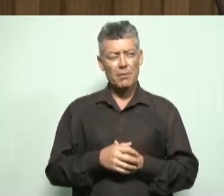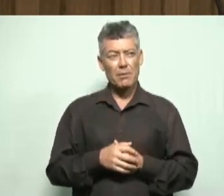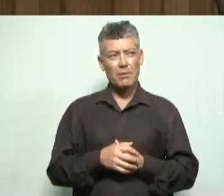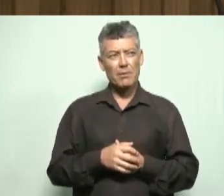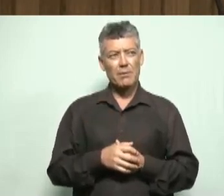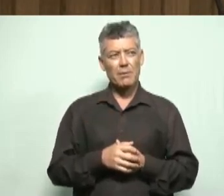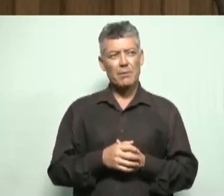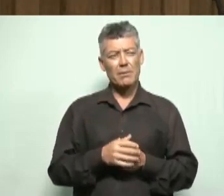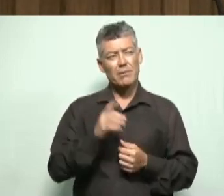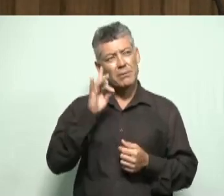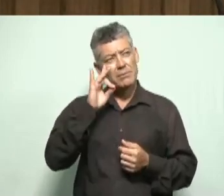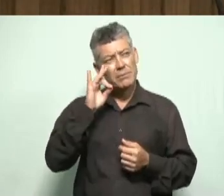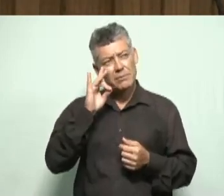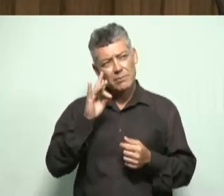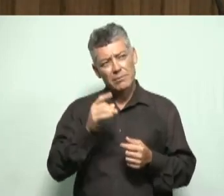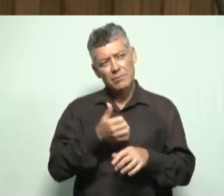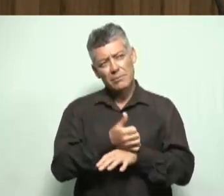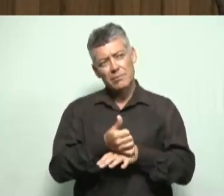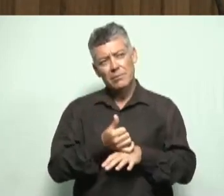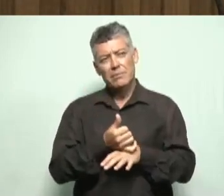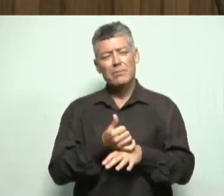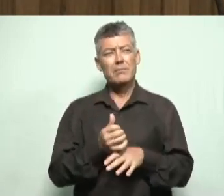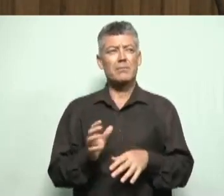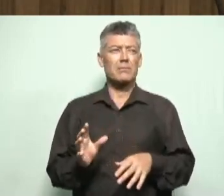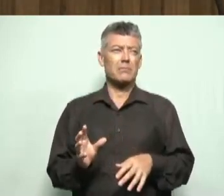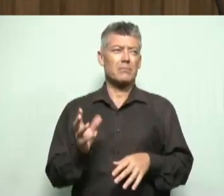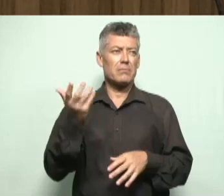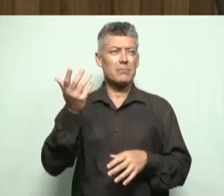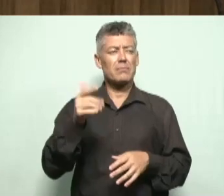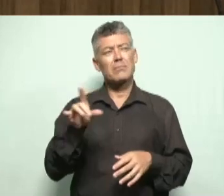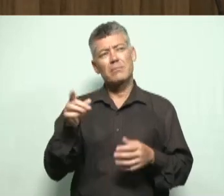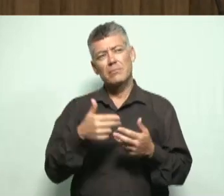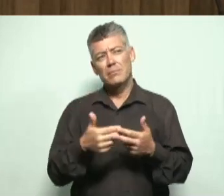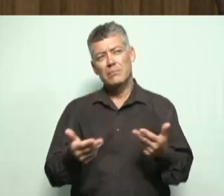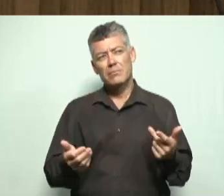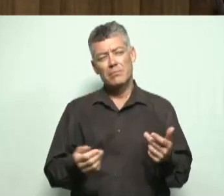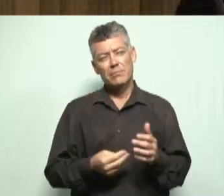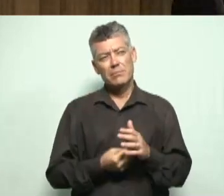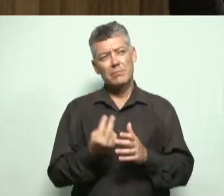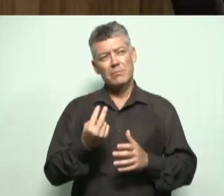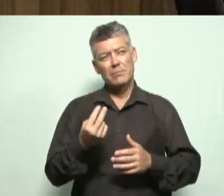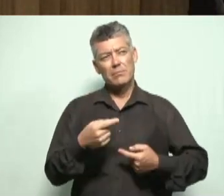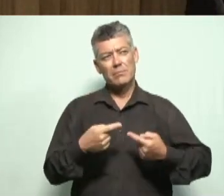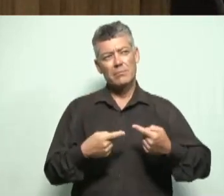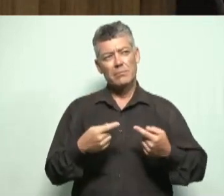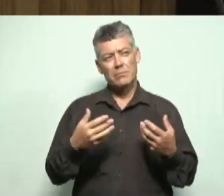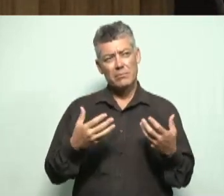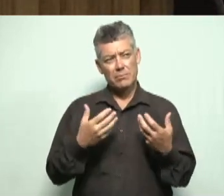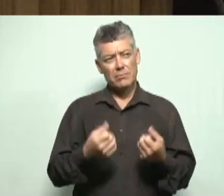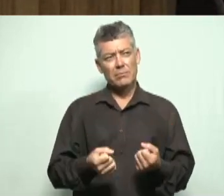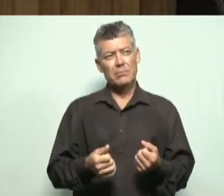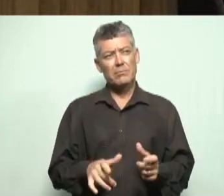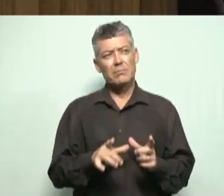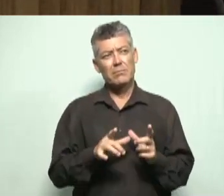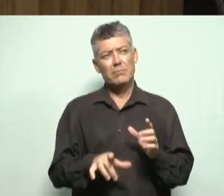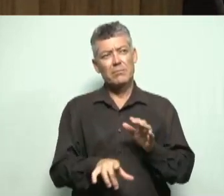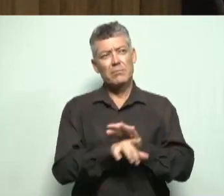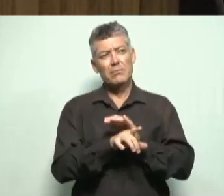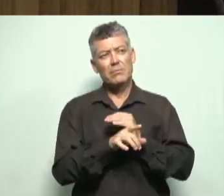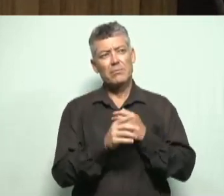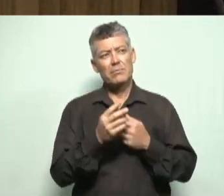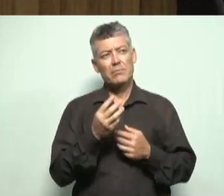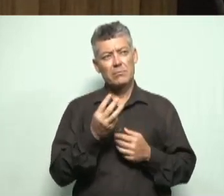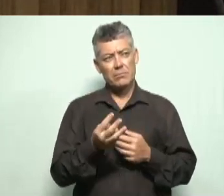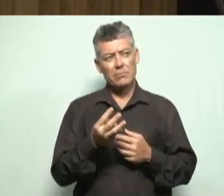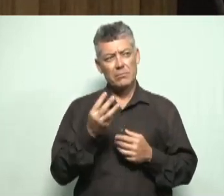853-2023, Instituto Dia Municipal de Profissional de Eventos de Outras Providências. Segunda discussão, aprovado unanimidade. Projeto de Lei